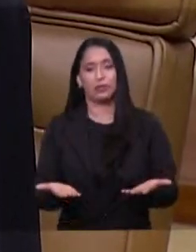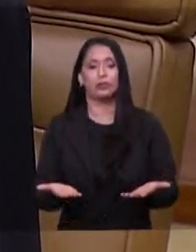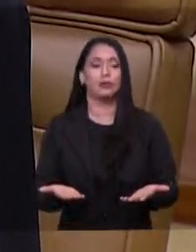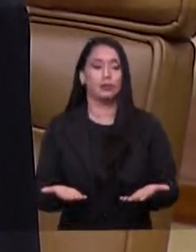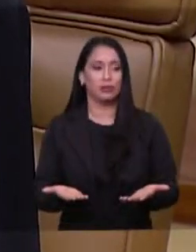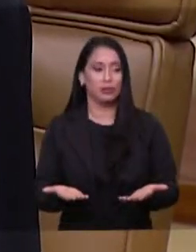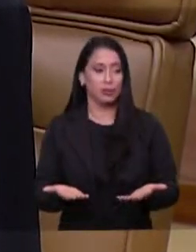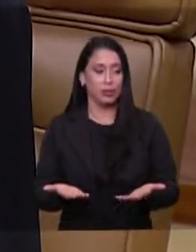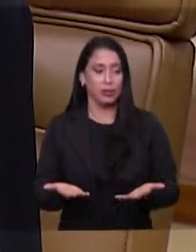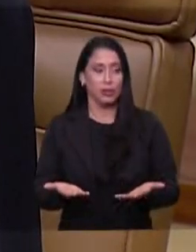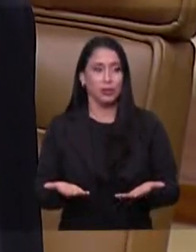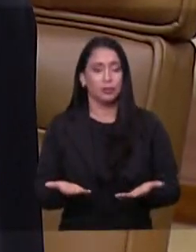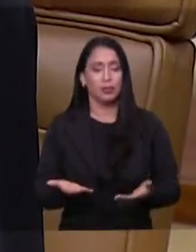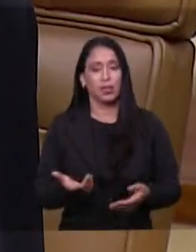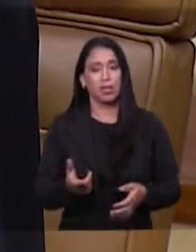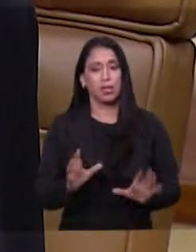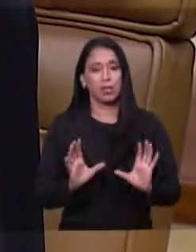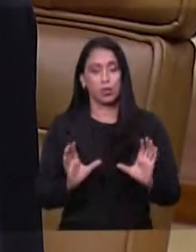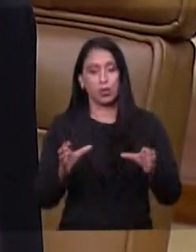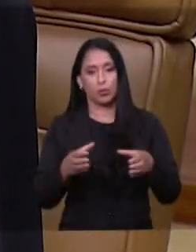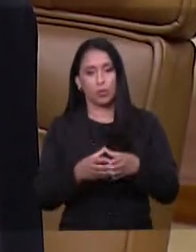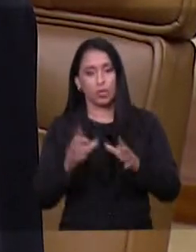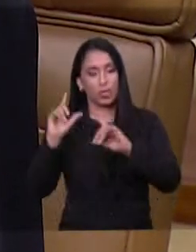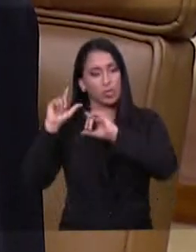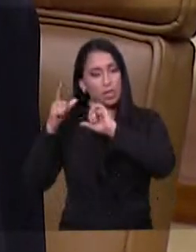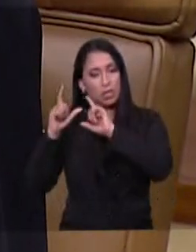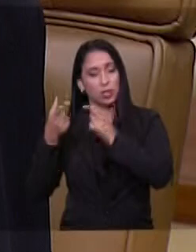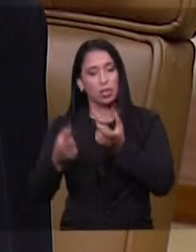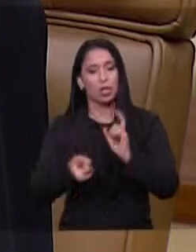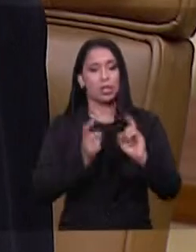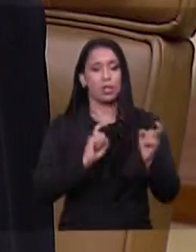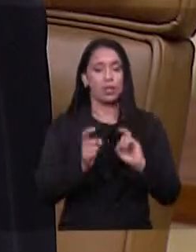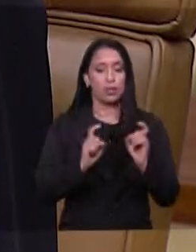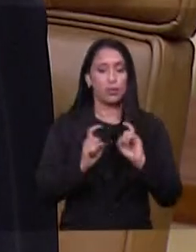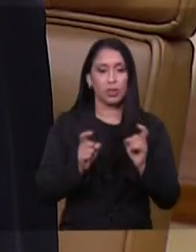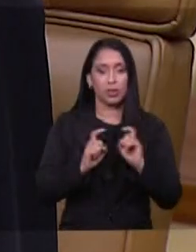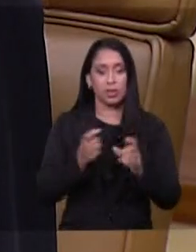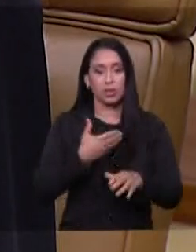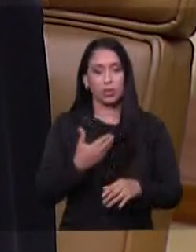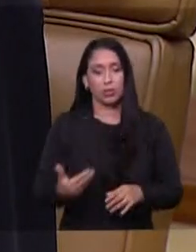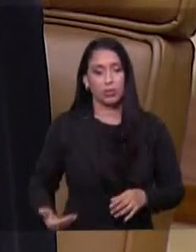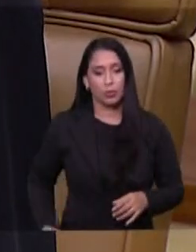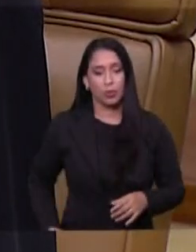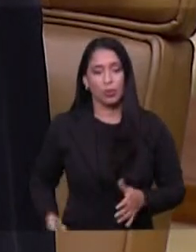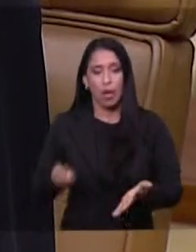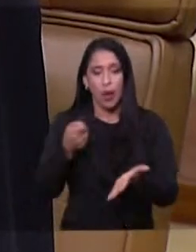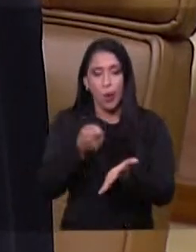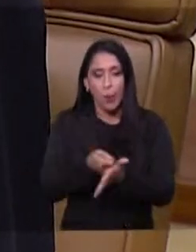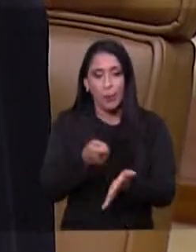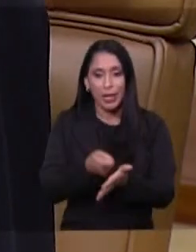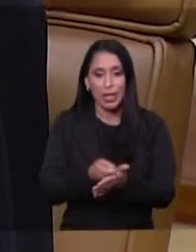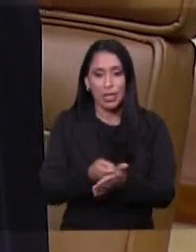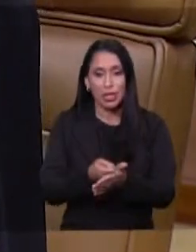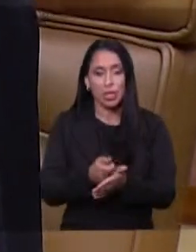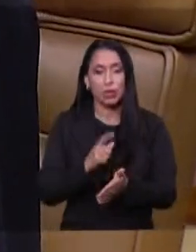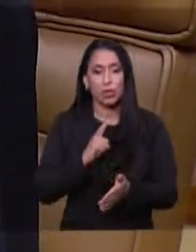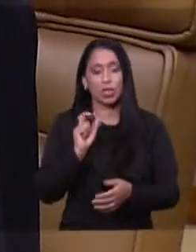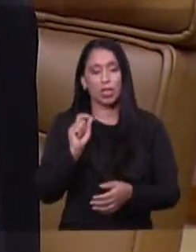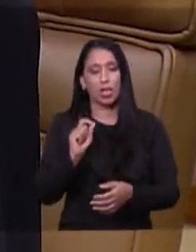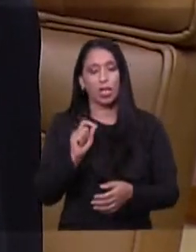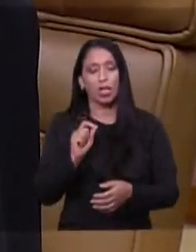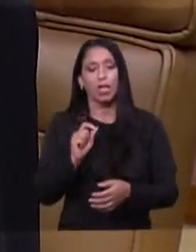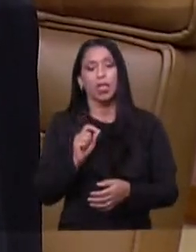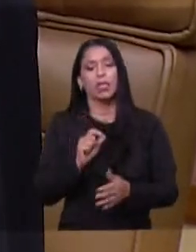espécie contratual entre as comunidades tradicionais e a administração pública, depreende-se tal obrigação a partir